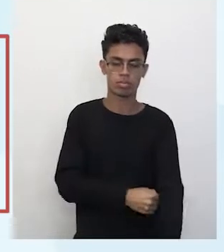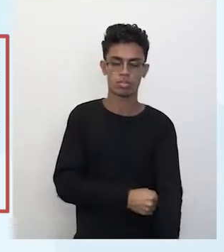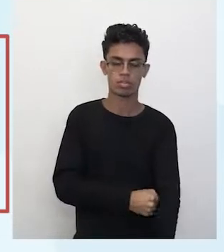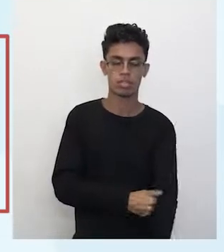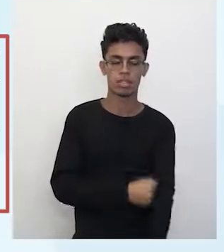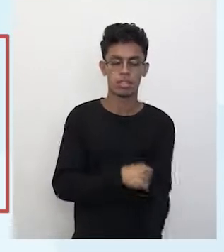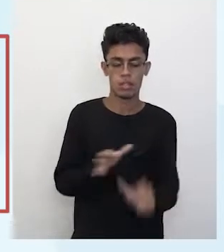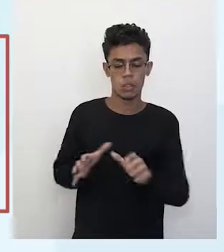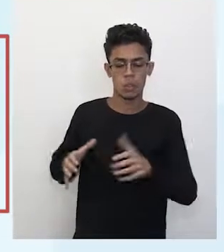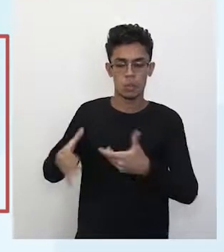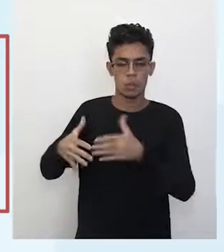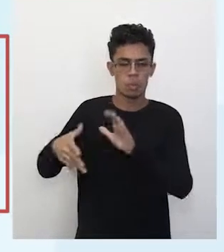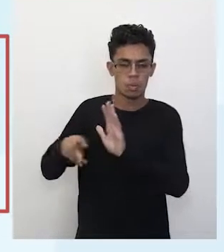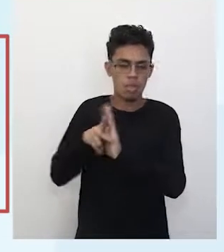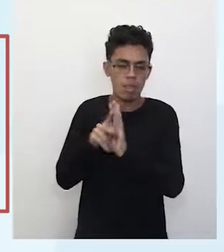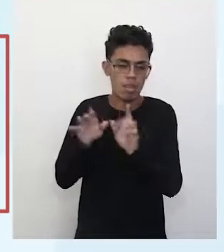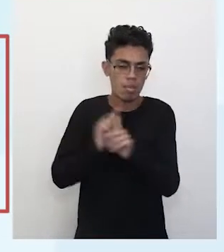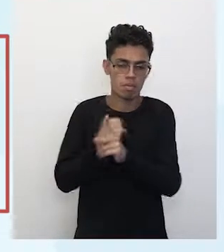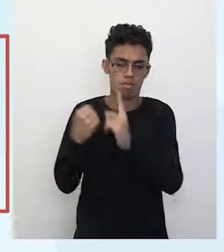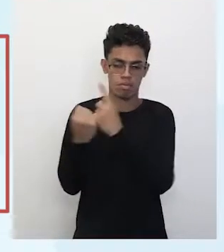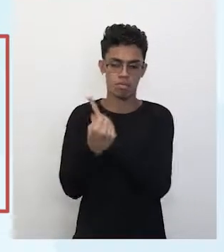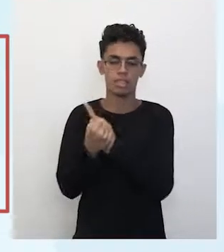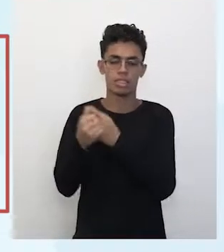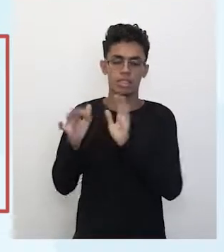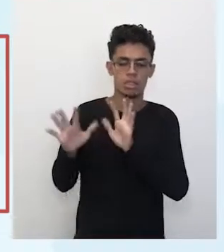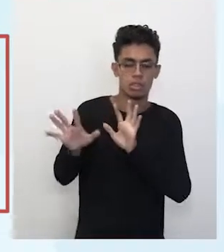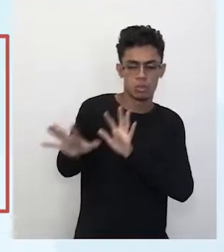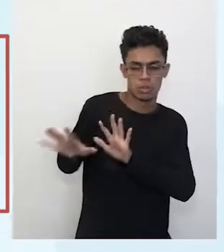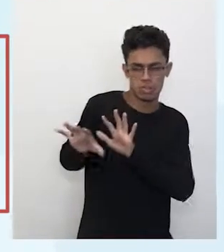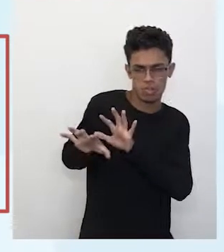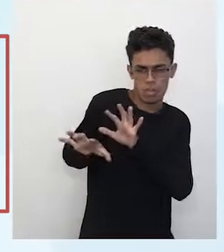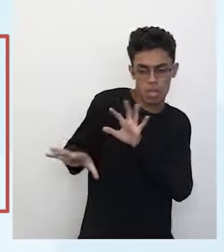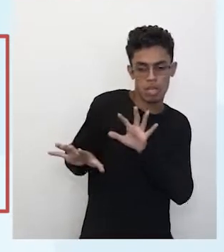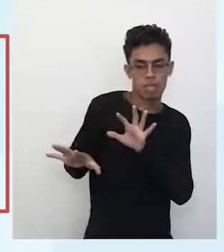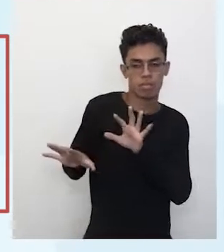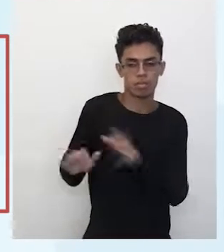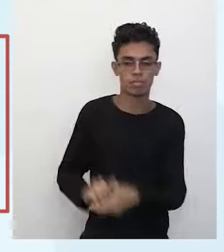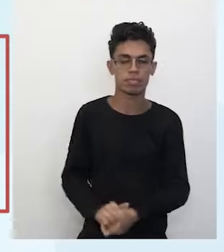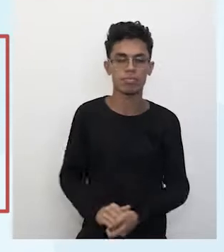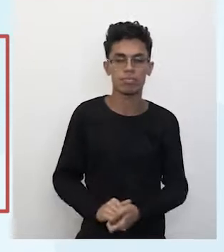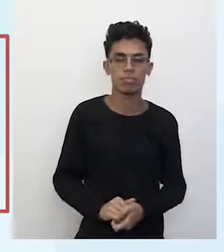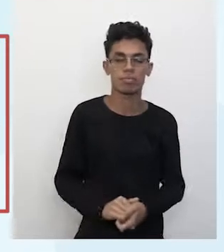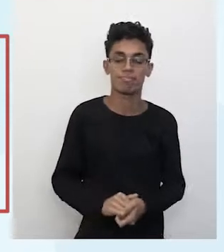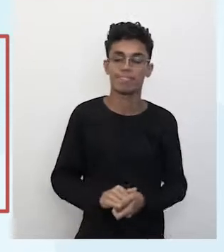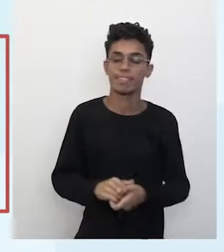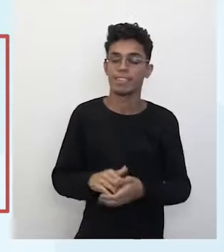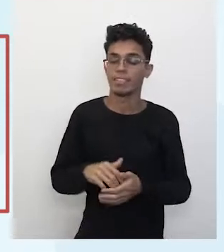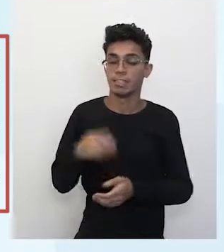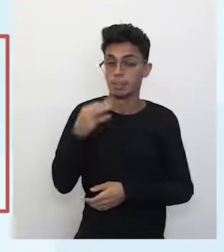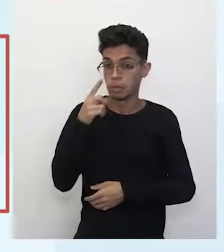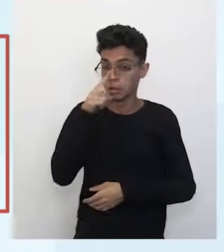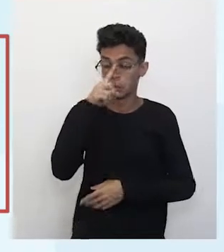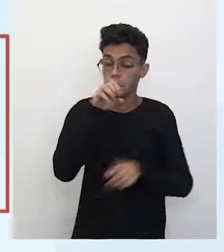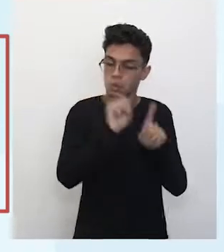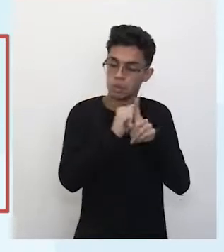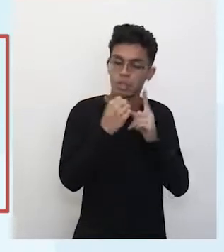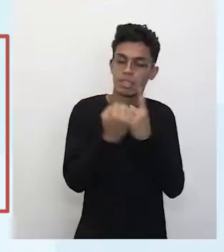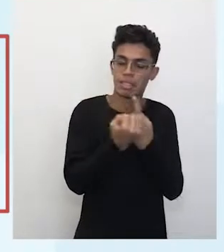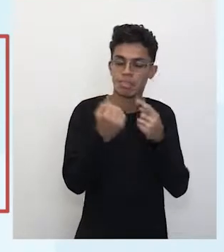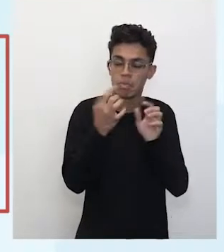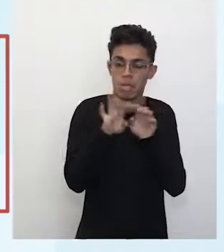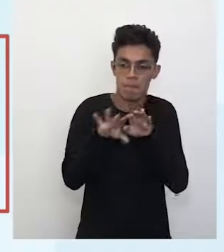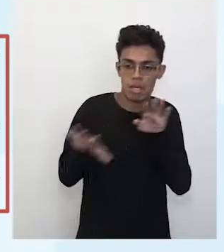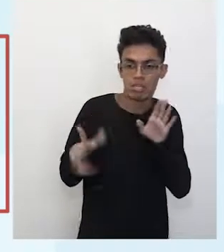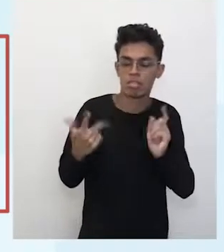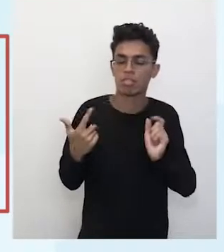determinado grupo específico da sociedade em uma situação de vulnerabilidade e risco social. Então, quando estamos